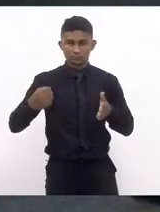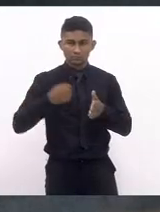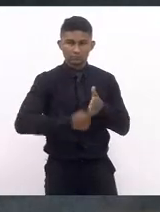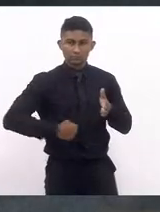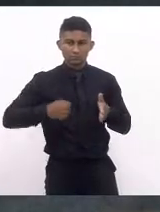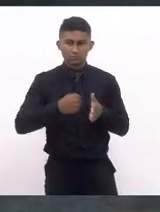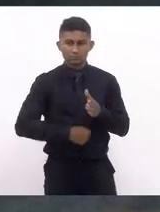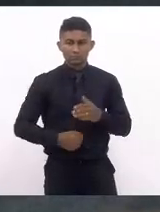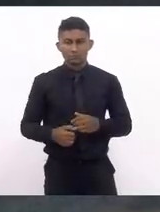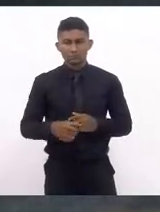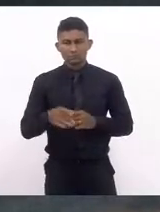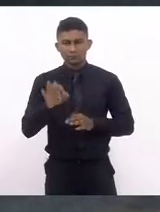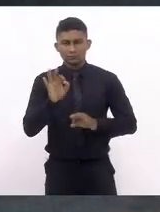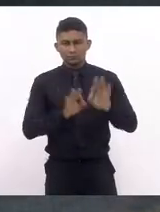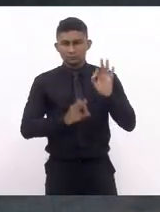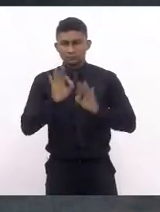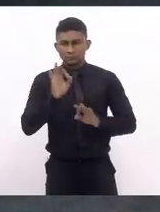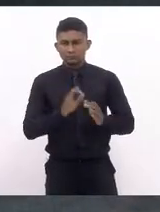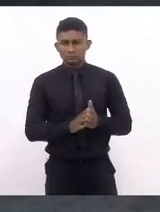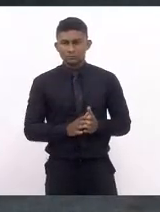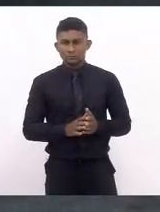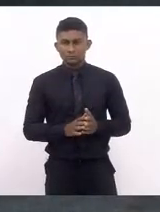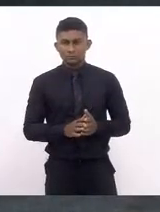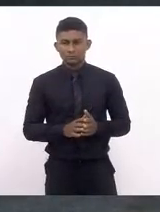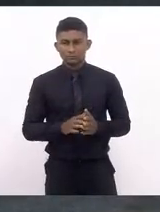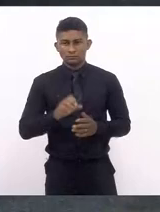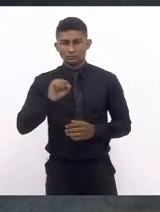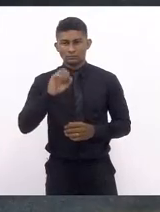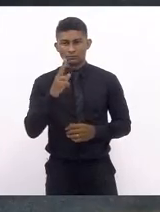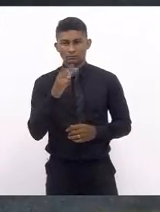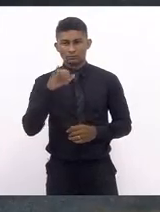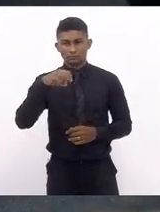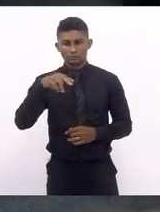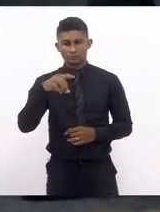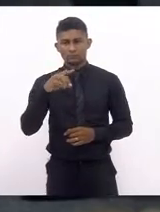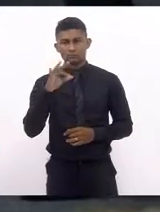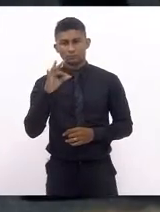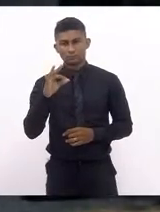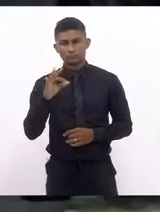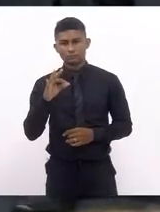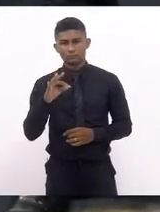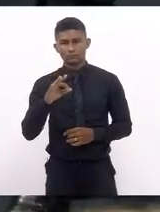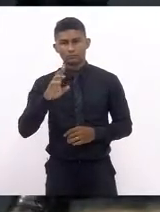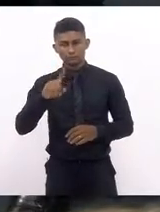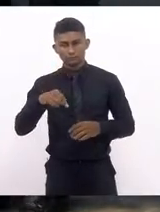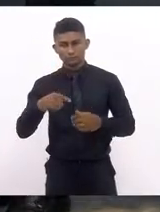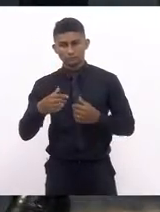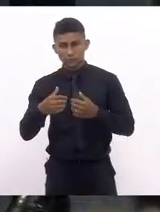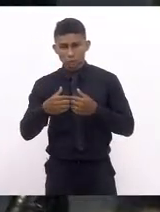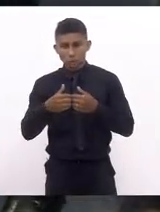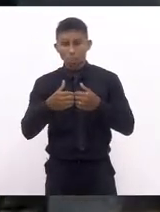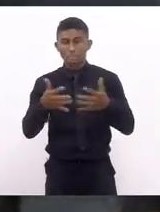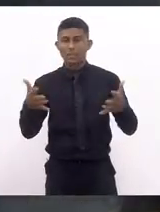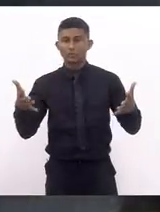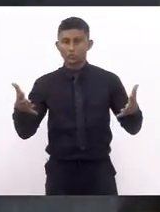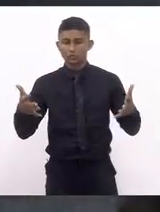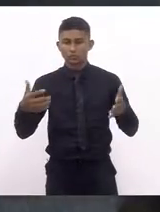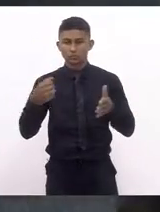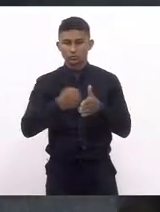com projeto é Padre Schmidt é o início de uma luta